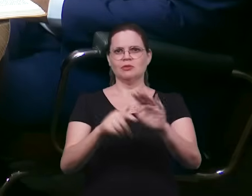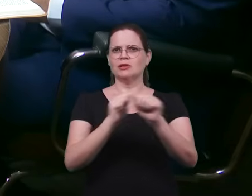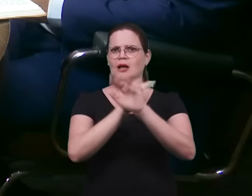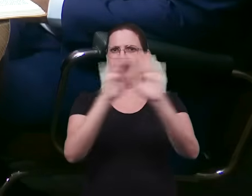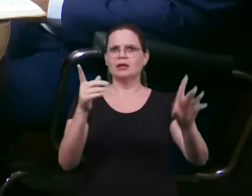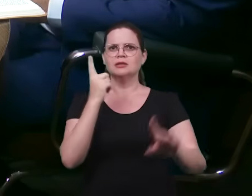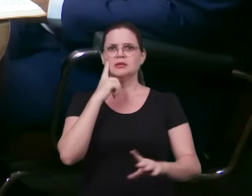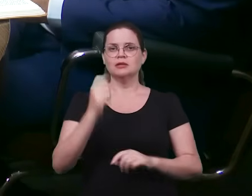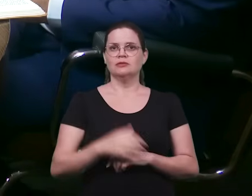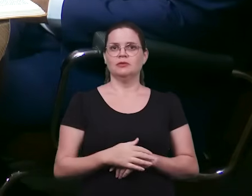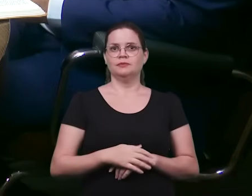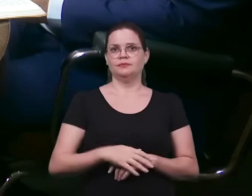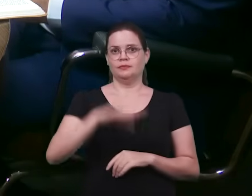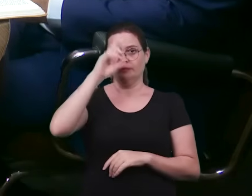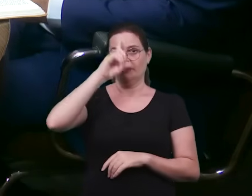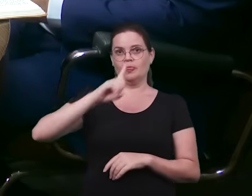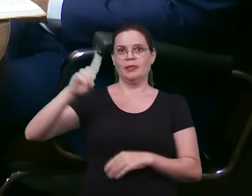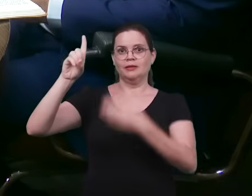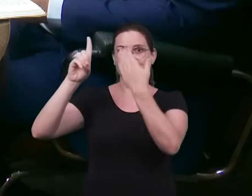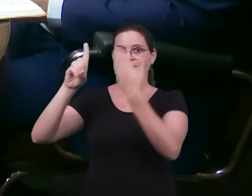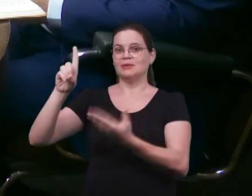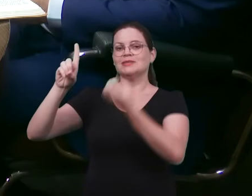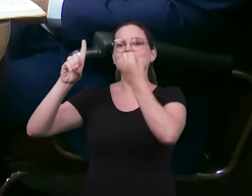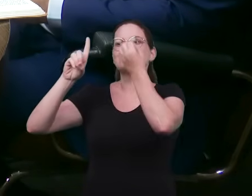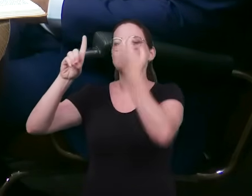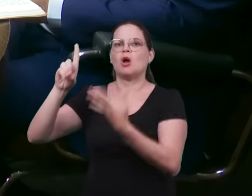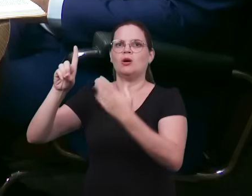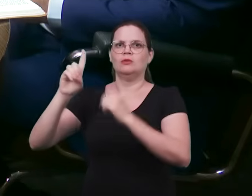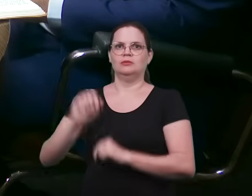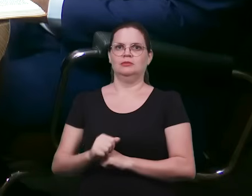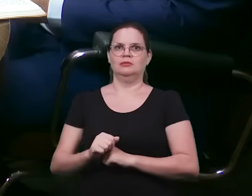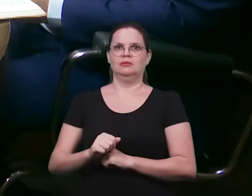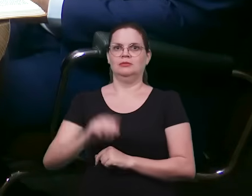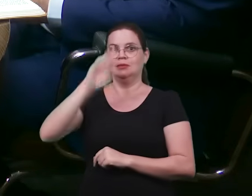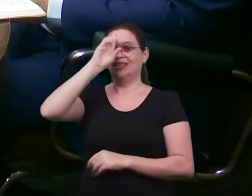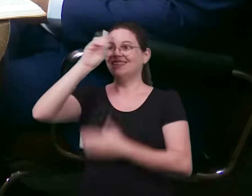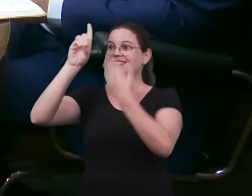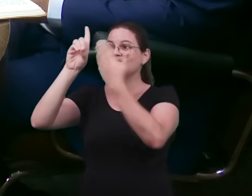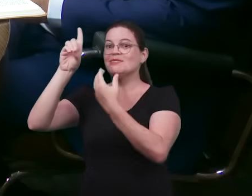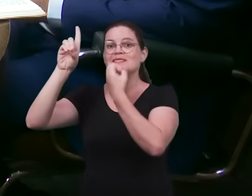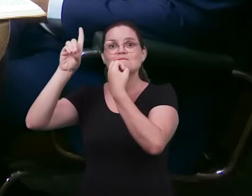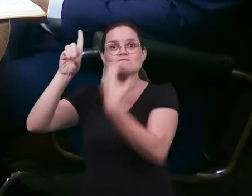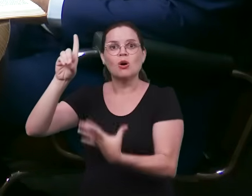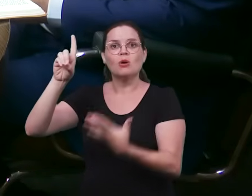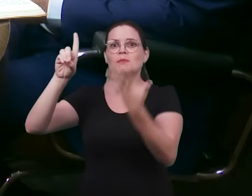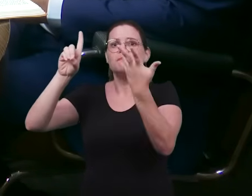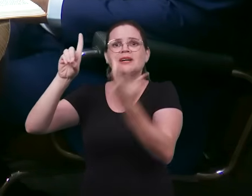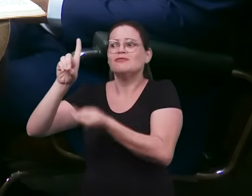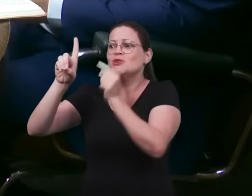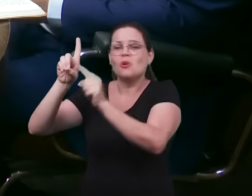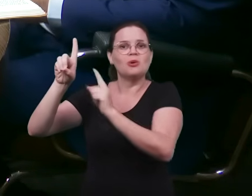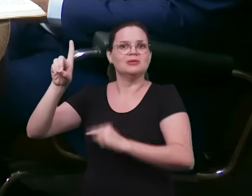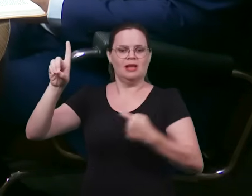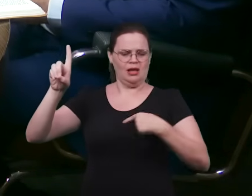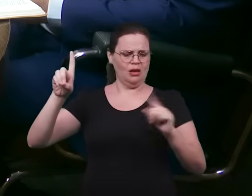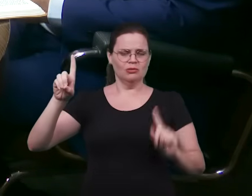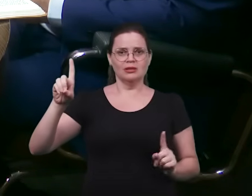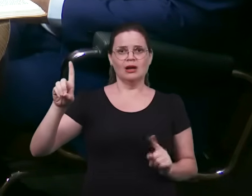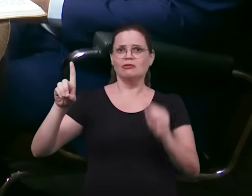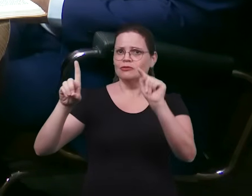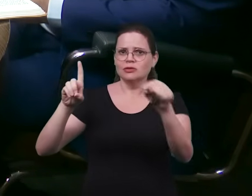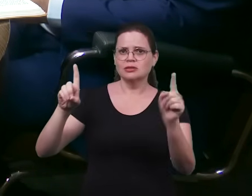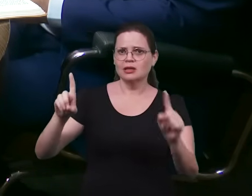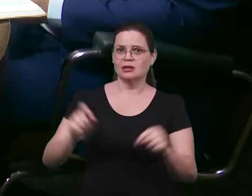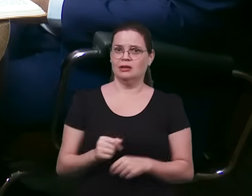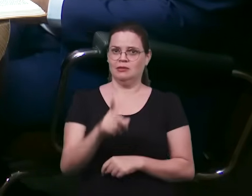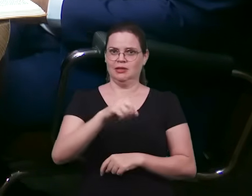é que Deus pode não fazer o que eu quero, mas Ele é bom. Glória a Deus. Entendam isso, Deus é bom, Deus é maravilhoso. E para